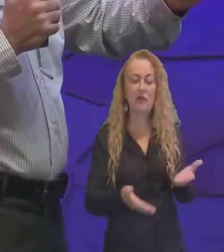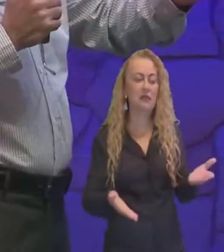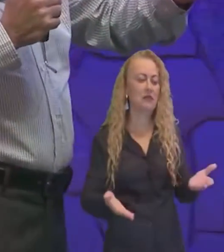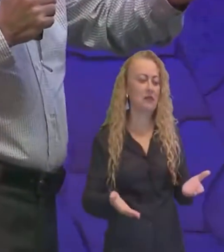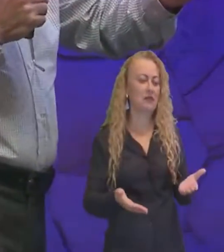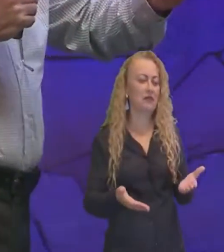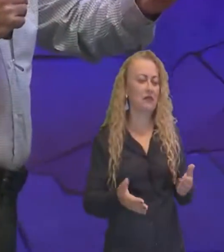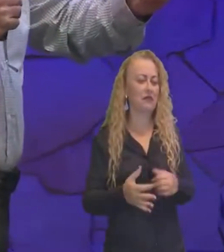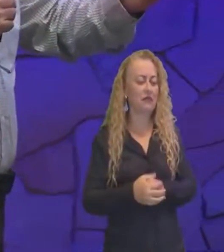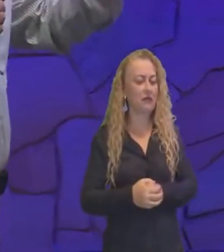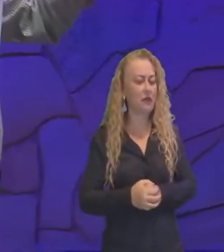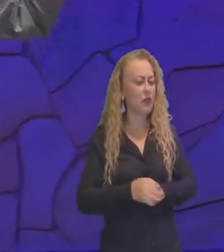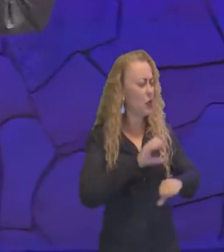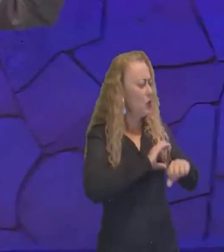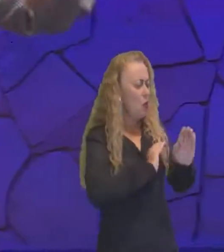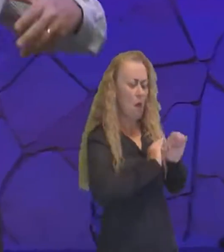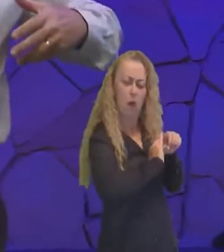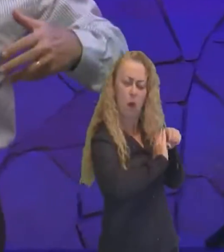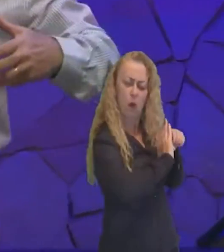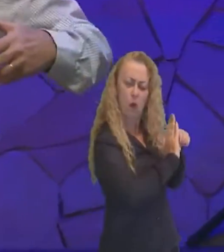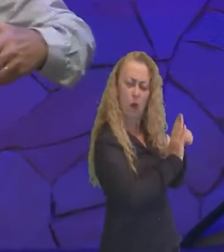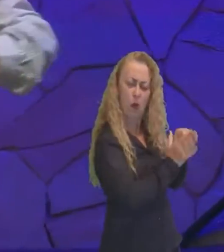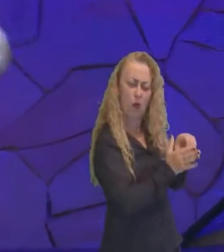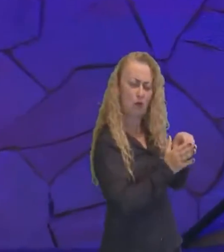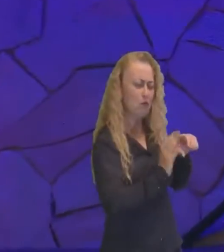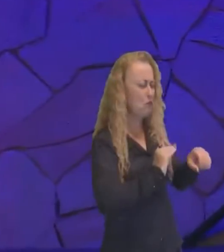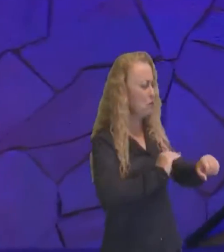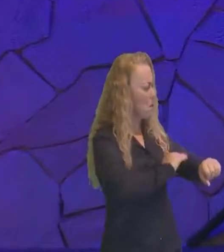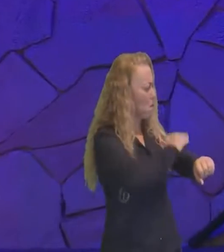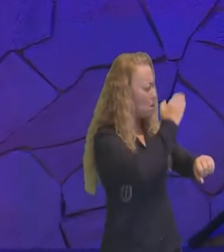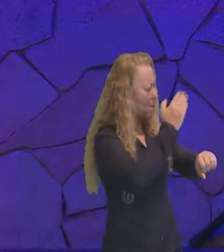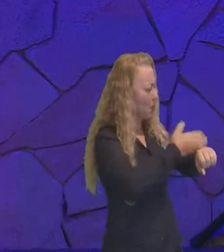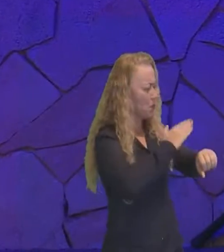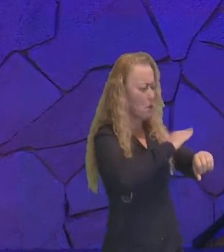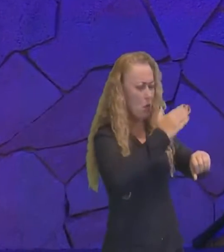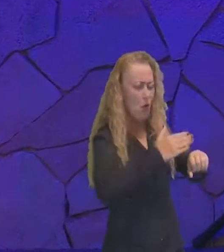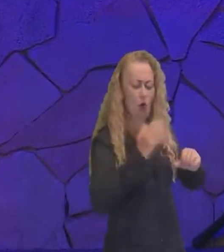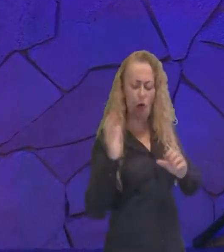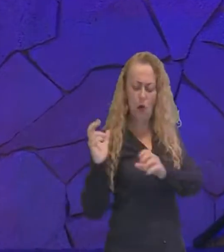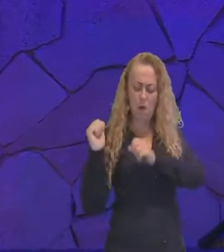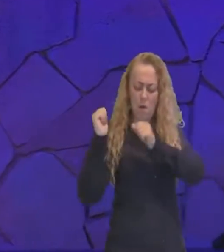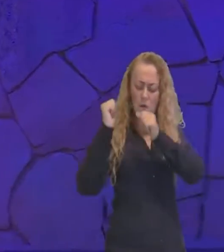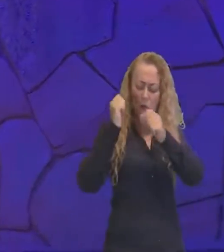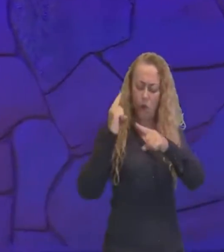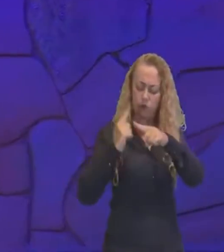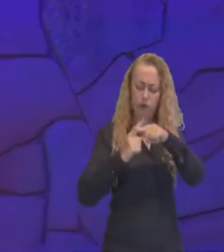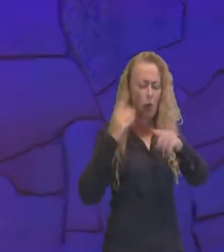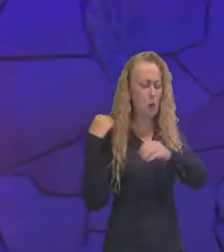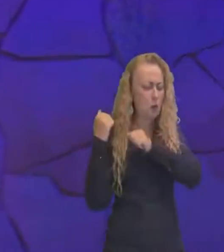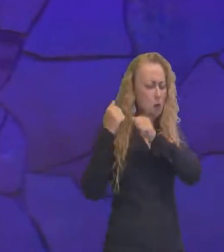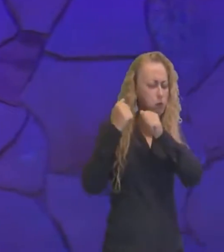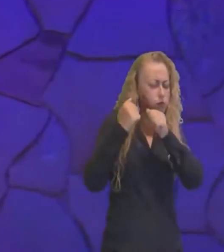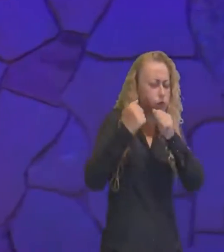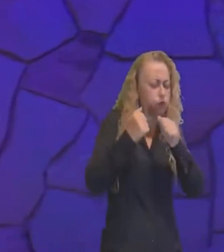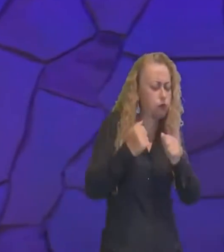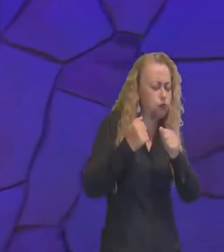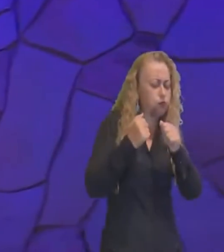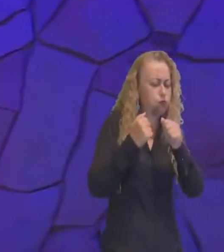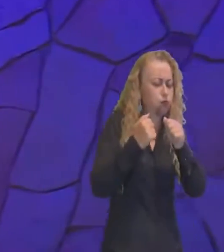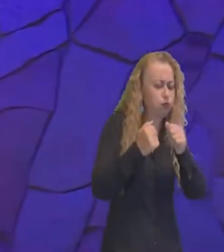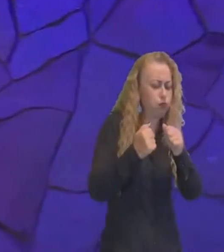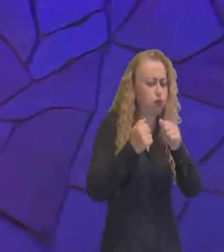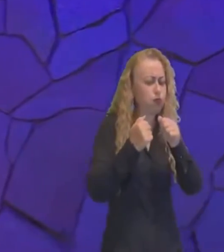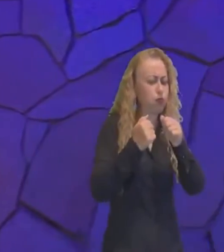Calvário, quando colocam aquela cruz que ele não consegue carregar, Quando ele chega até lá,